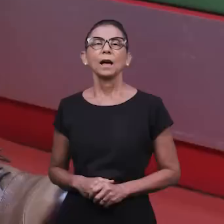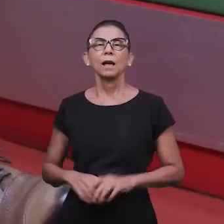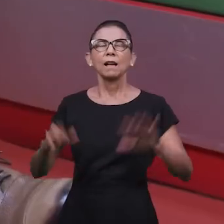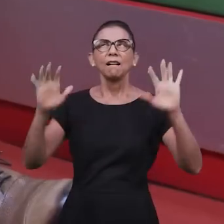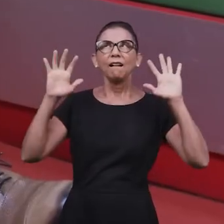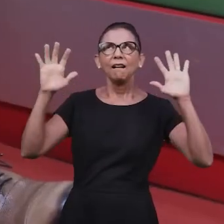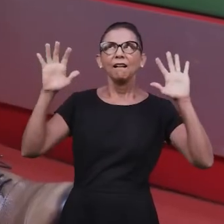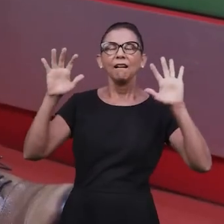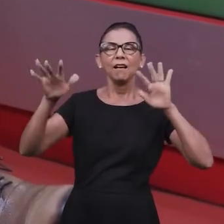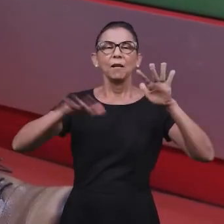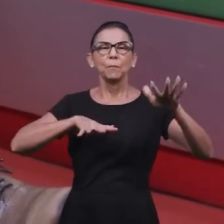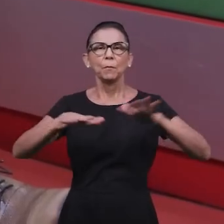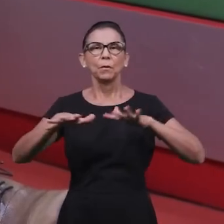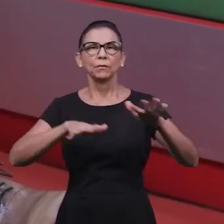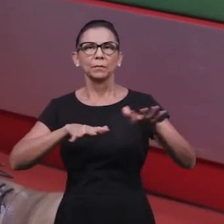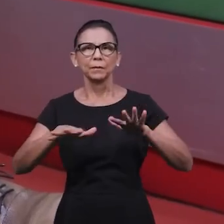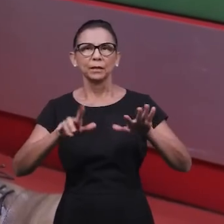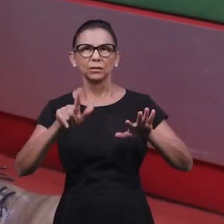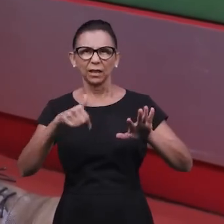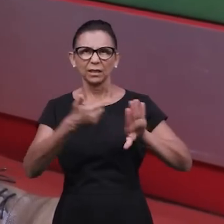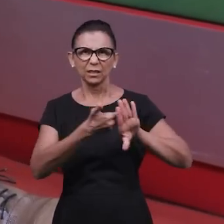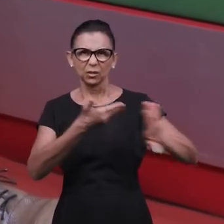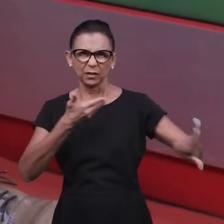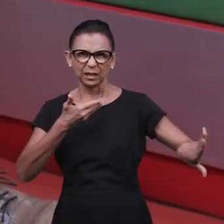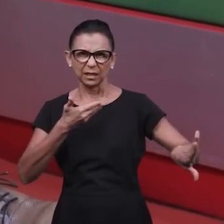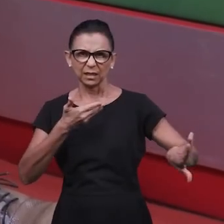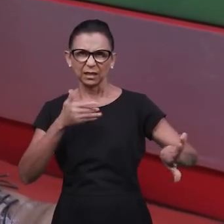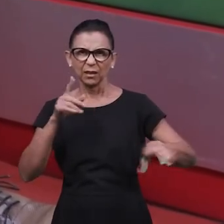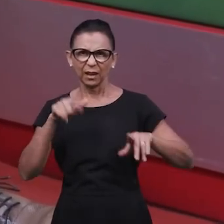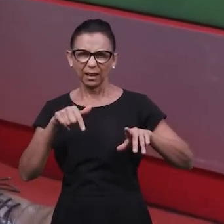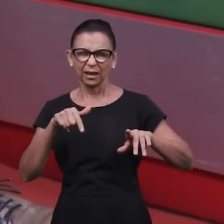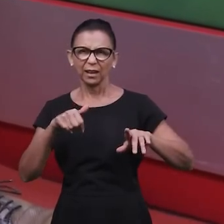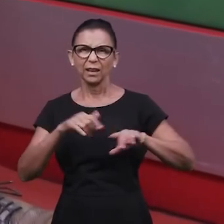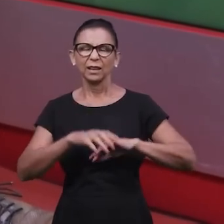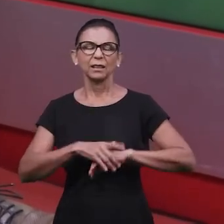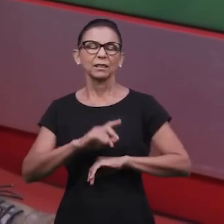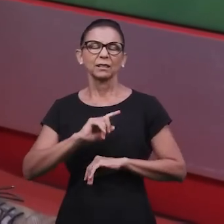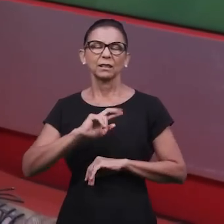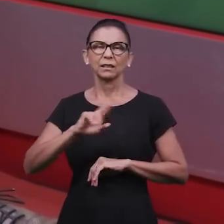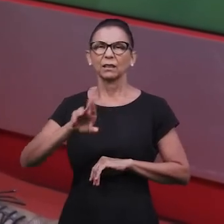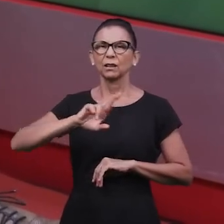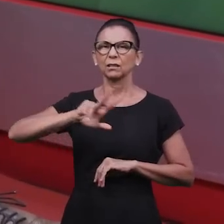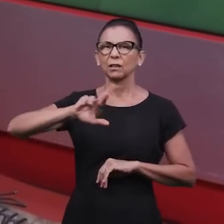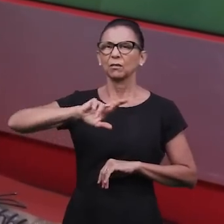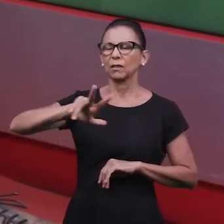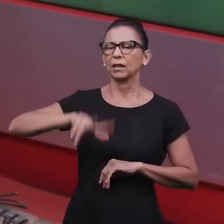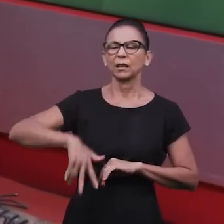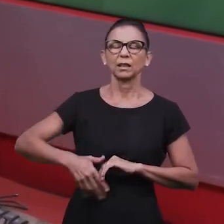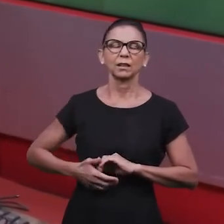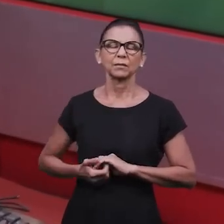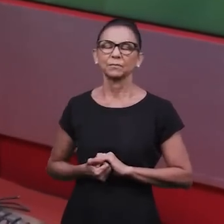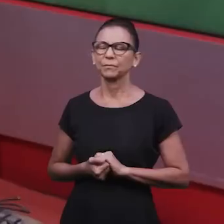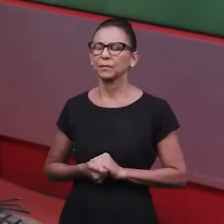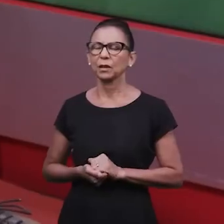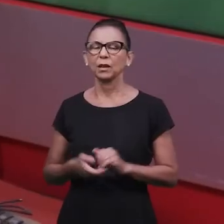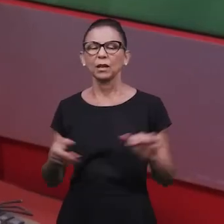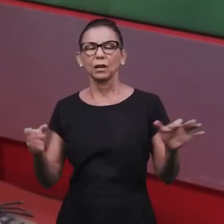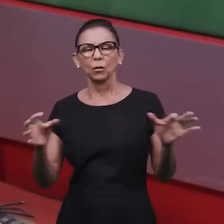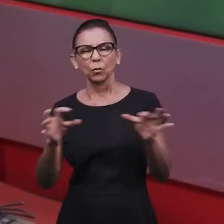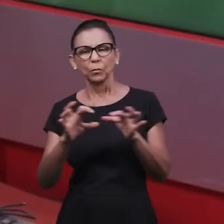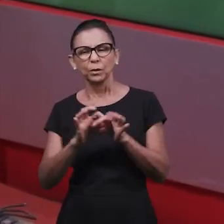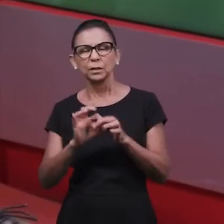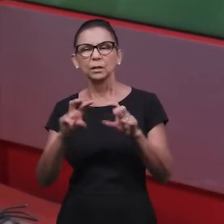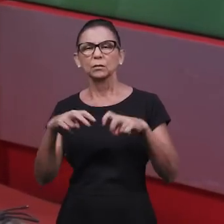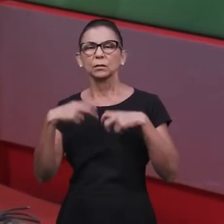gesto, não é essas coisas exteriores. A santificação é teu lábio é como fio de escarlata, é a